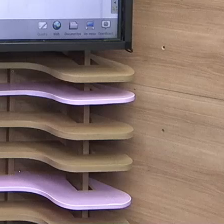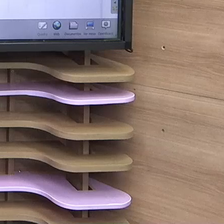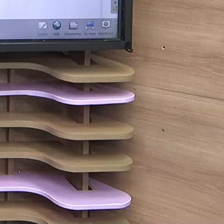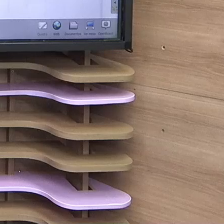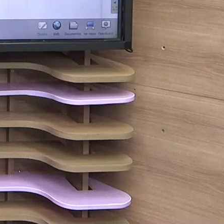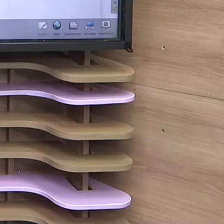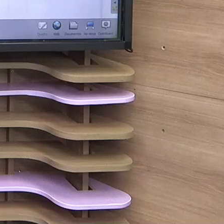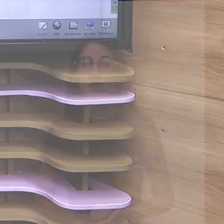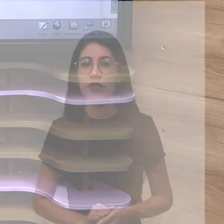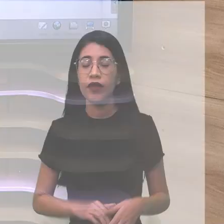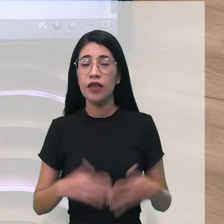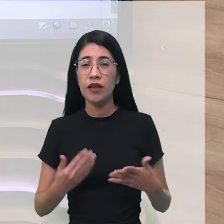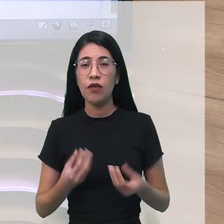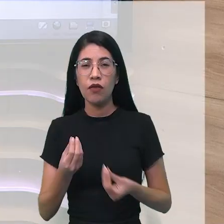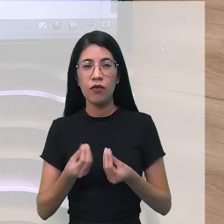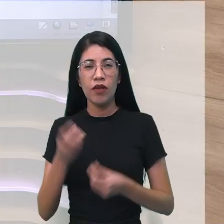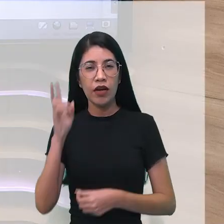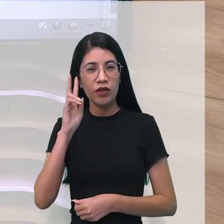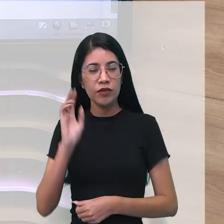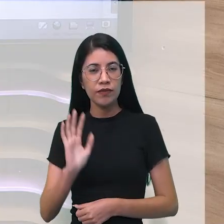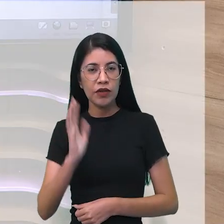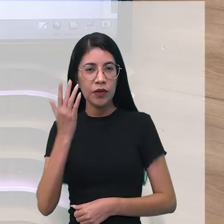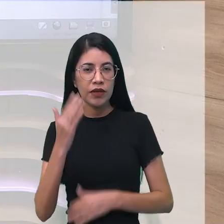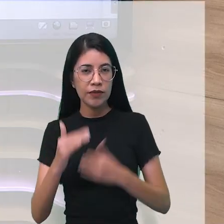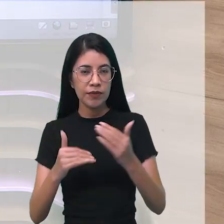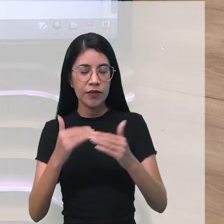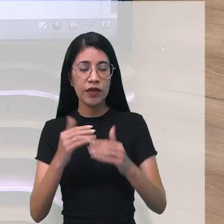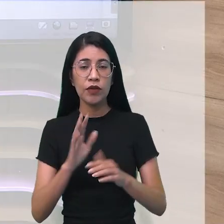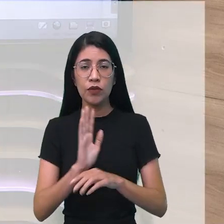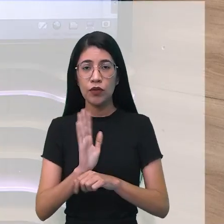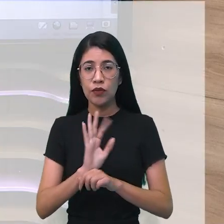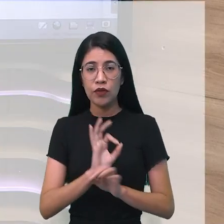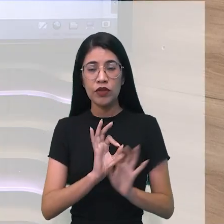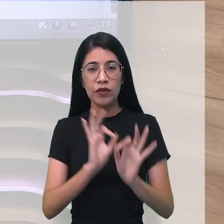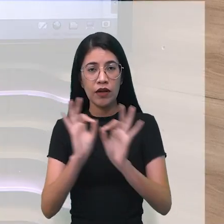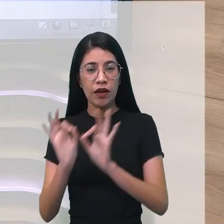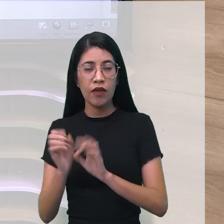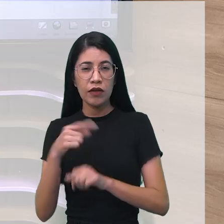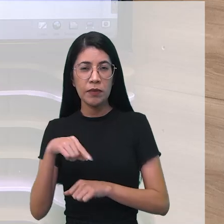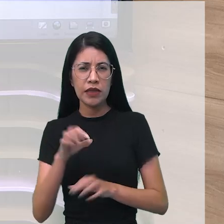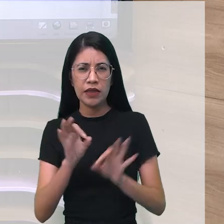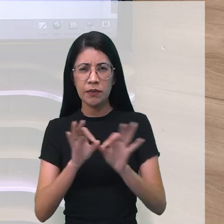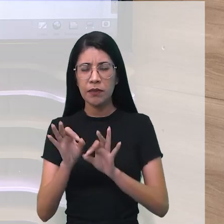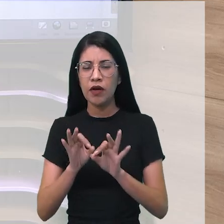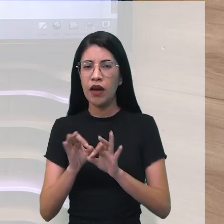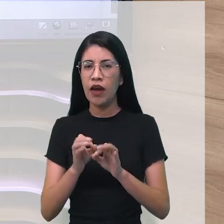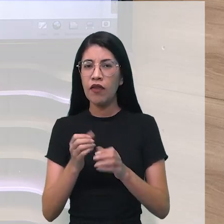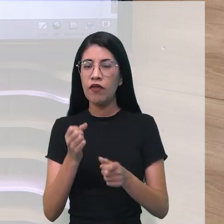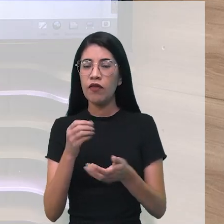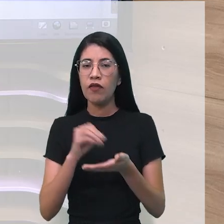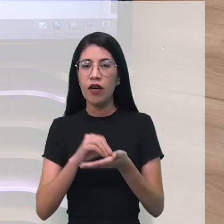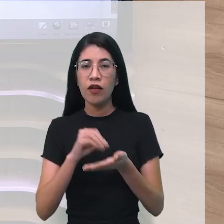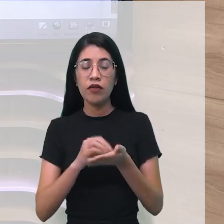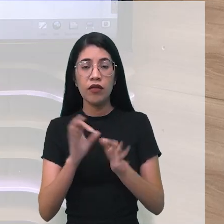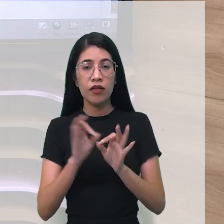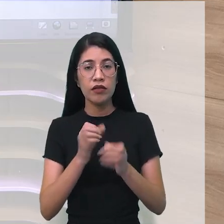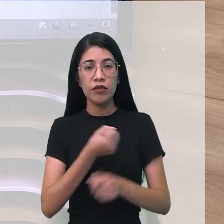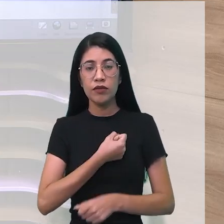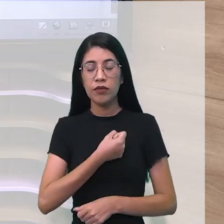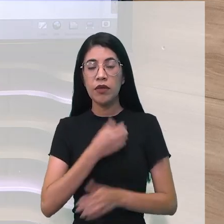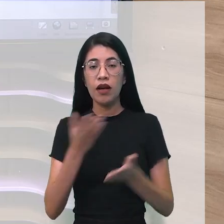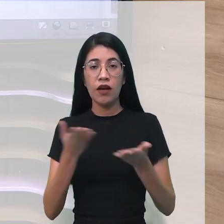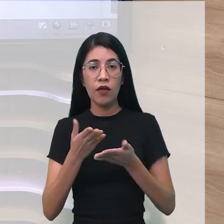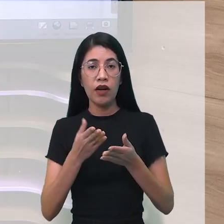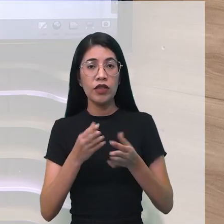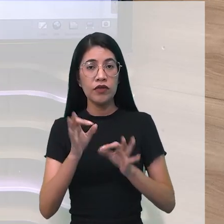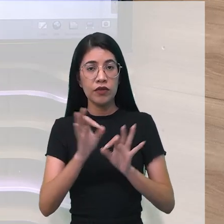Ok, então aí um pouquinho da história. Vocês viram então que no vídeo os números não estavam em ordem, mas nós vamos colocar agora